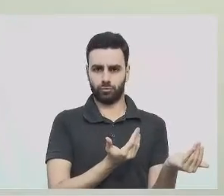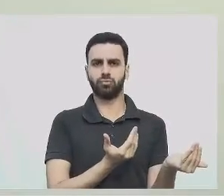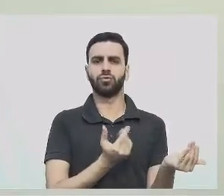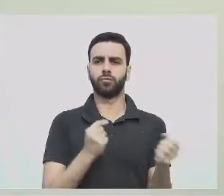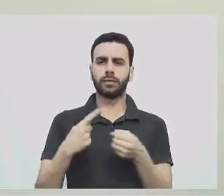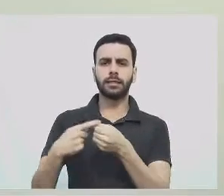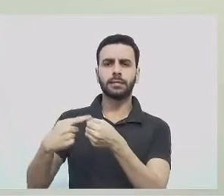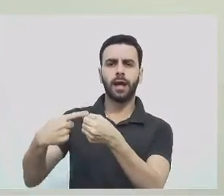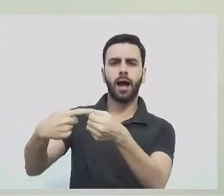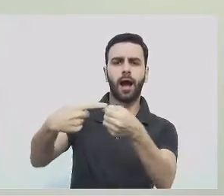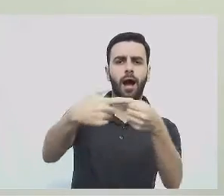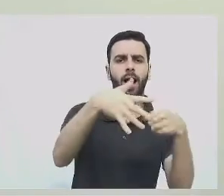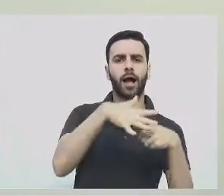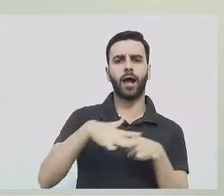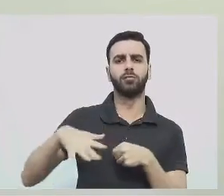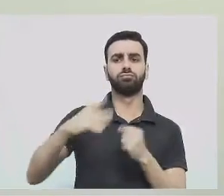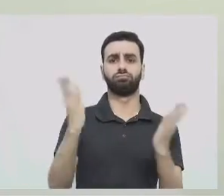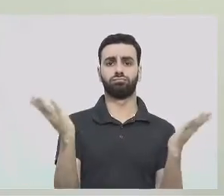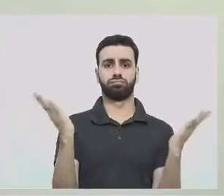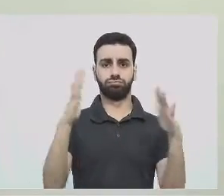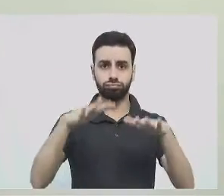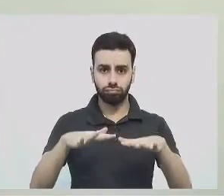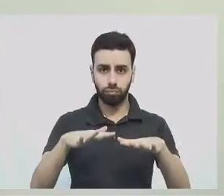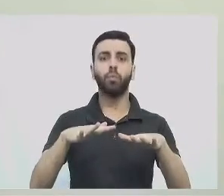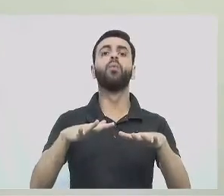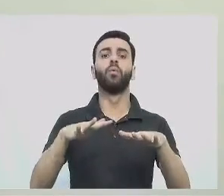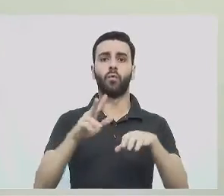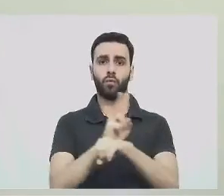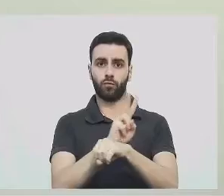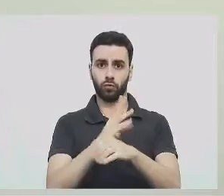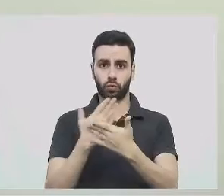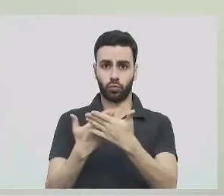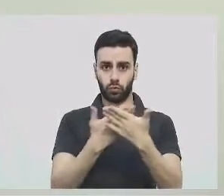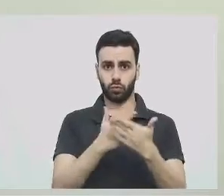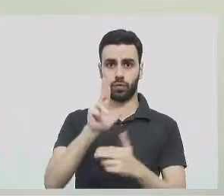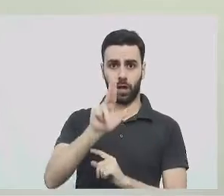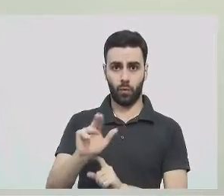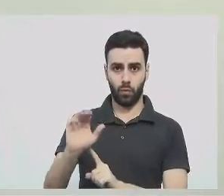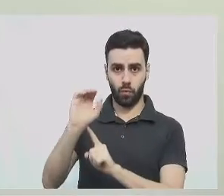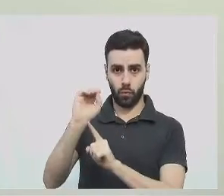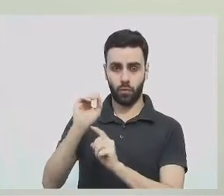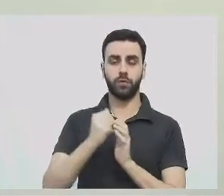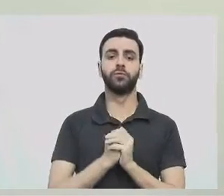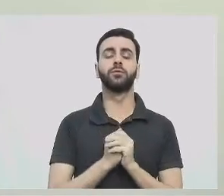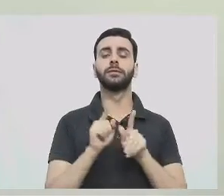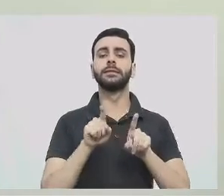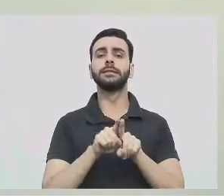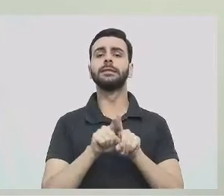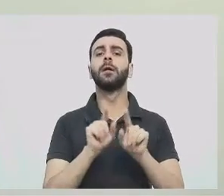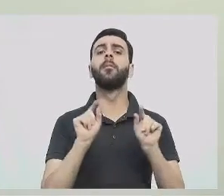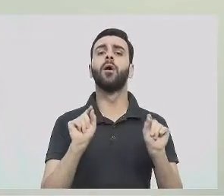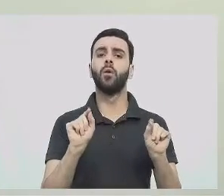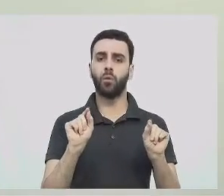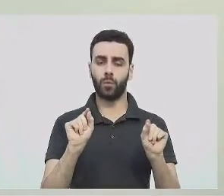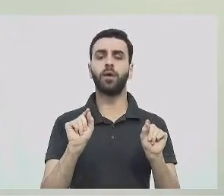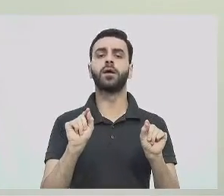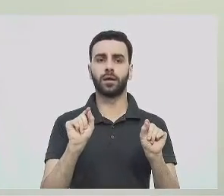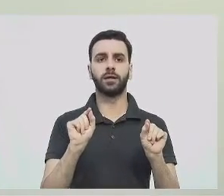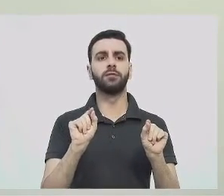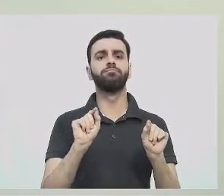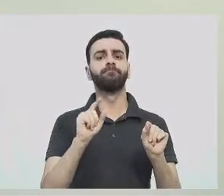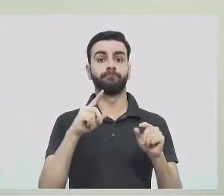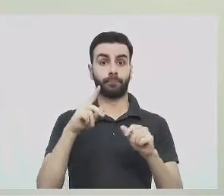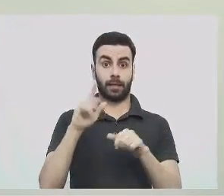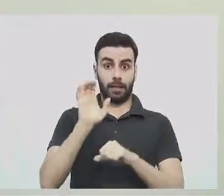de toda a nossa região para vir à Univiçosa estudar. e mais, trazendo pessoas de todo o